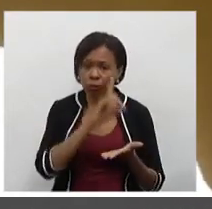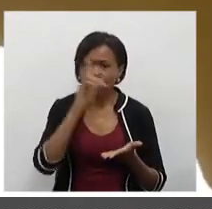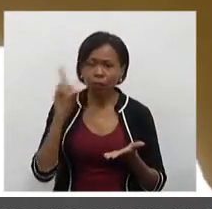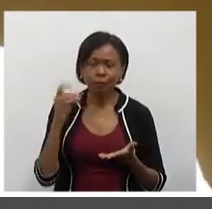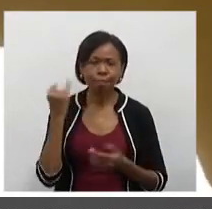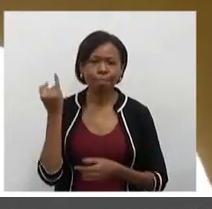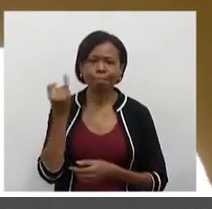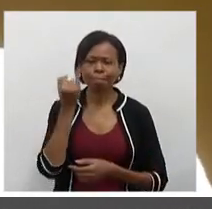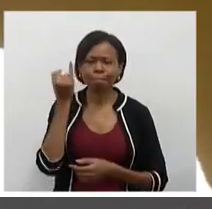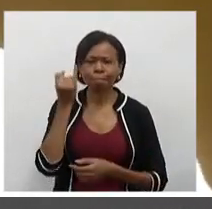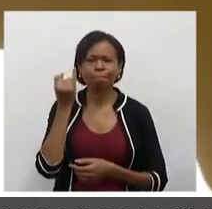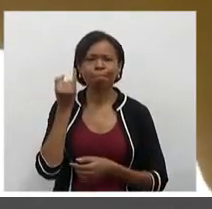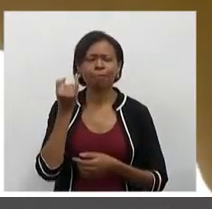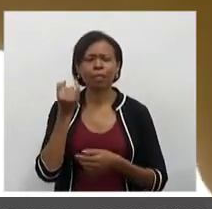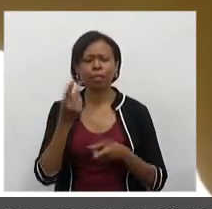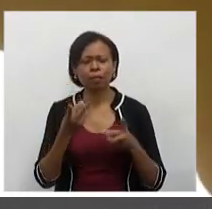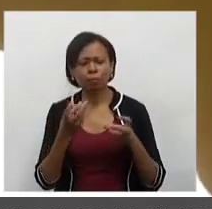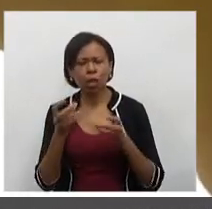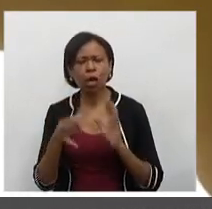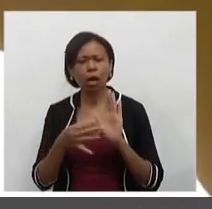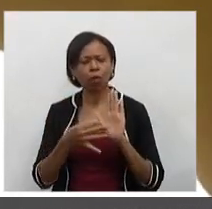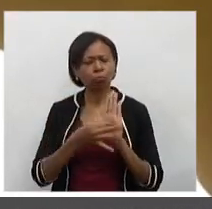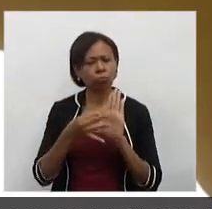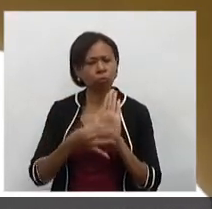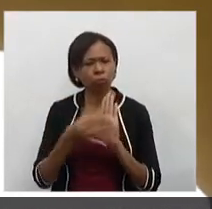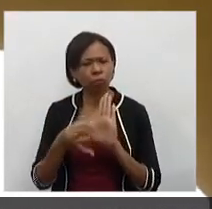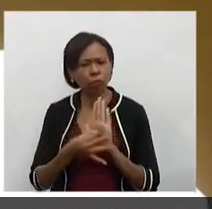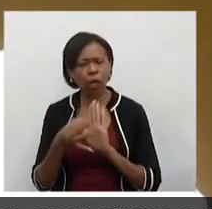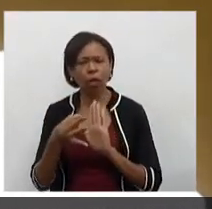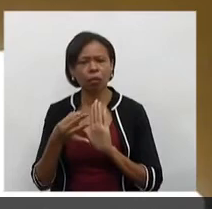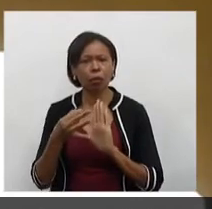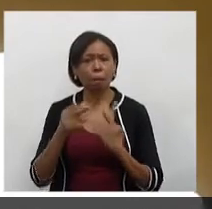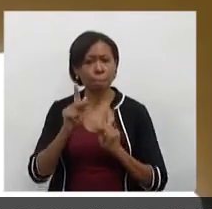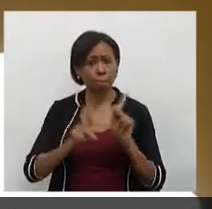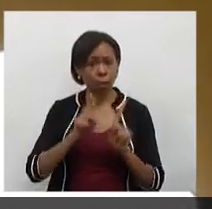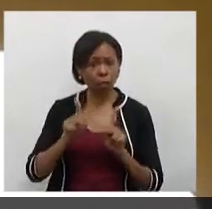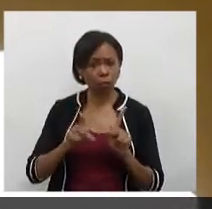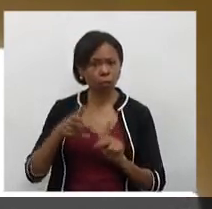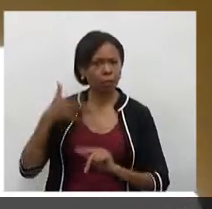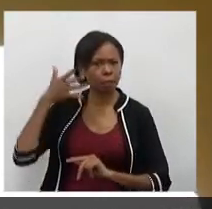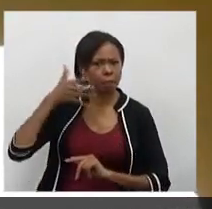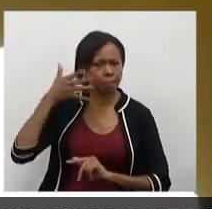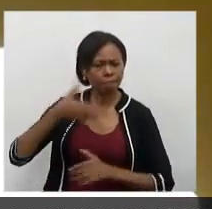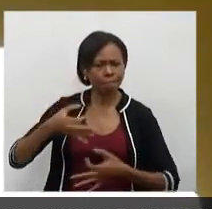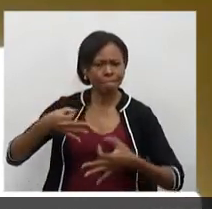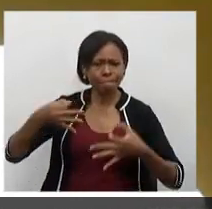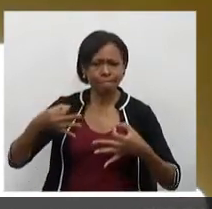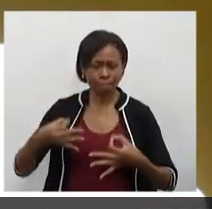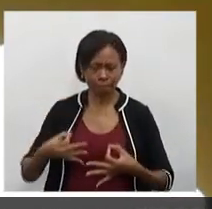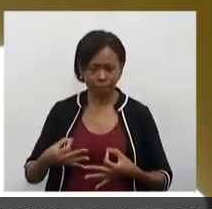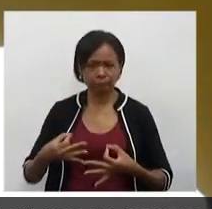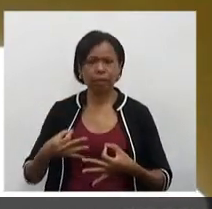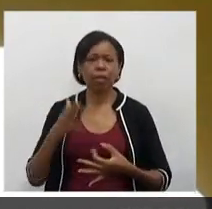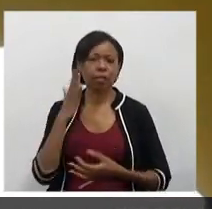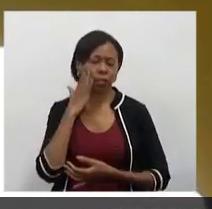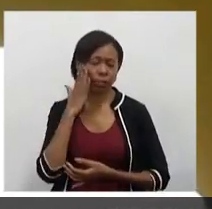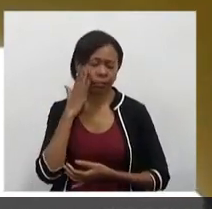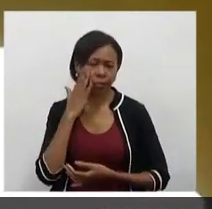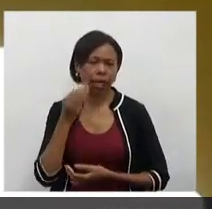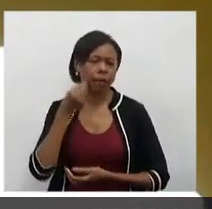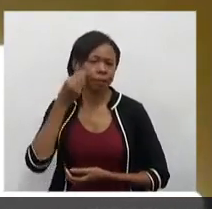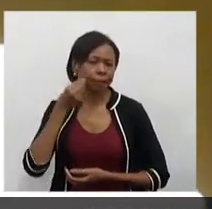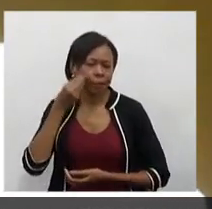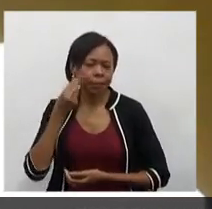discutas de gente que tem muita propriedade na fala e que vive a dificuldade no dia a